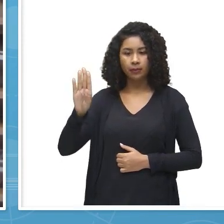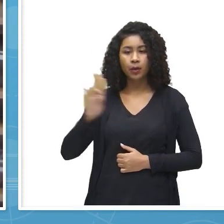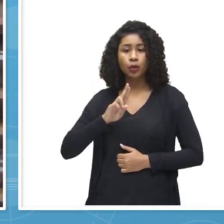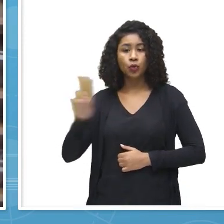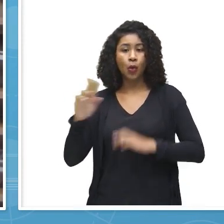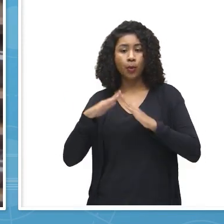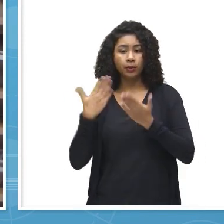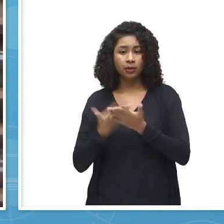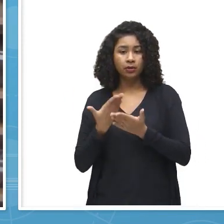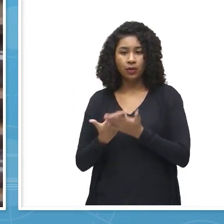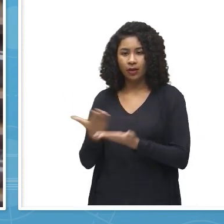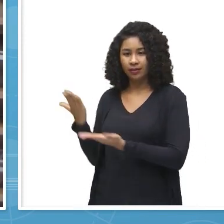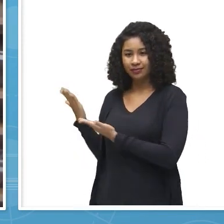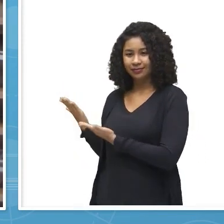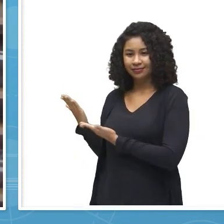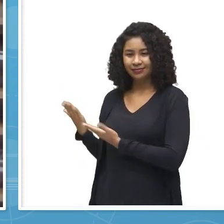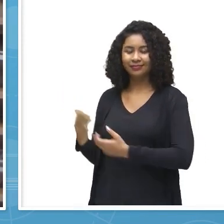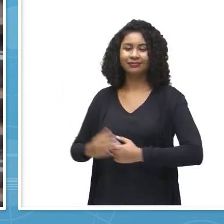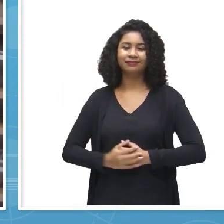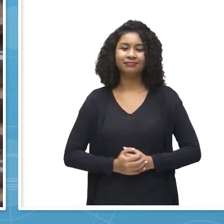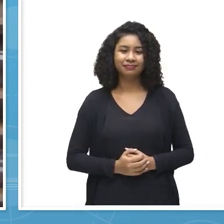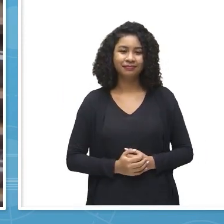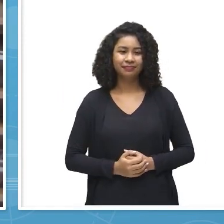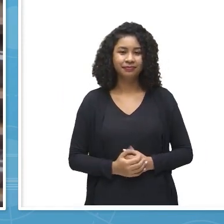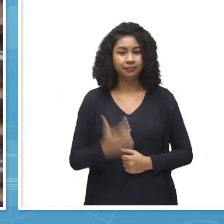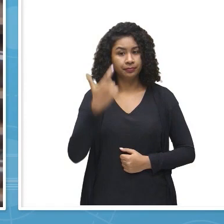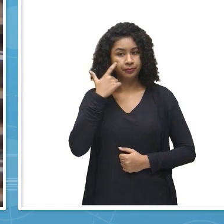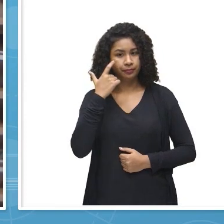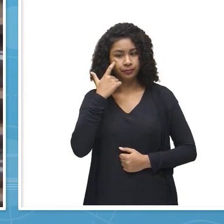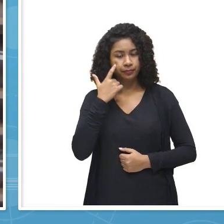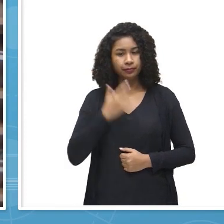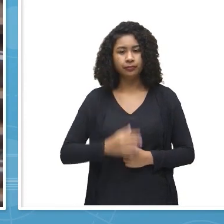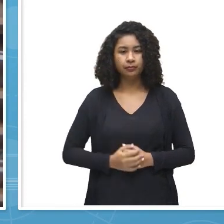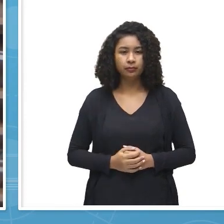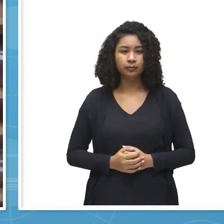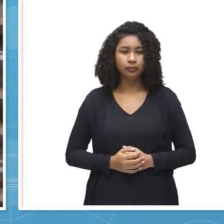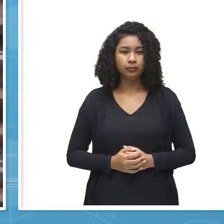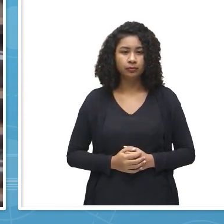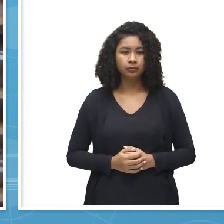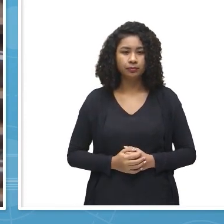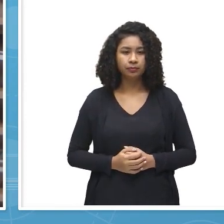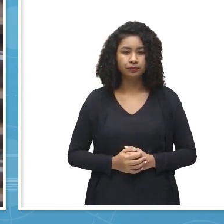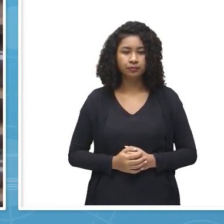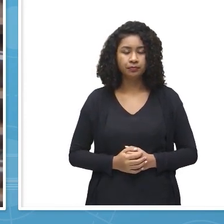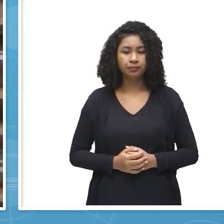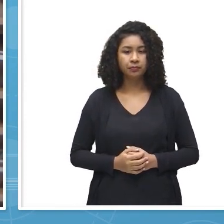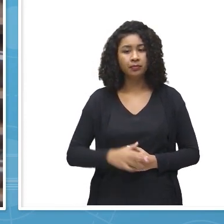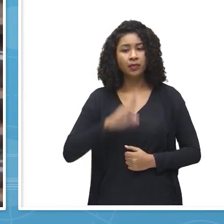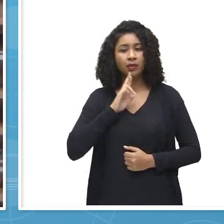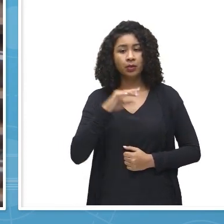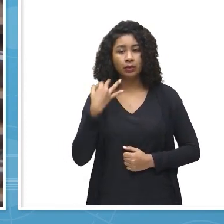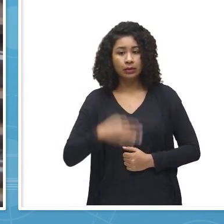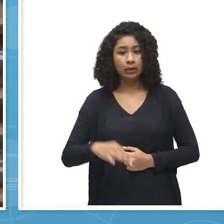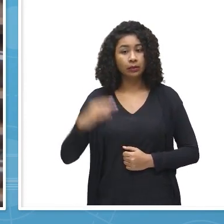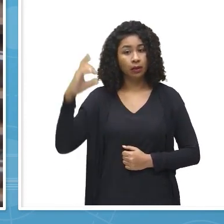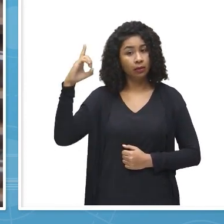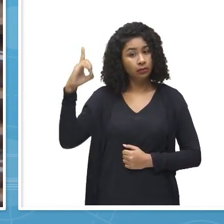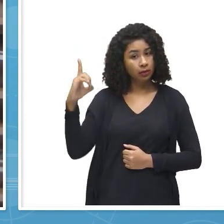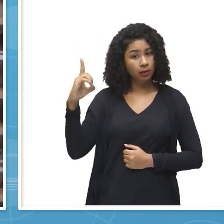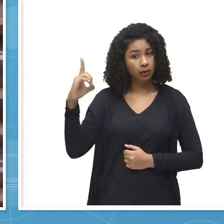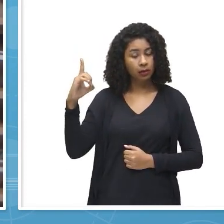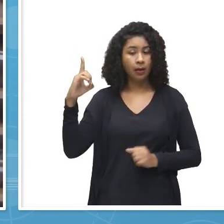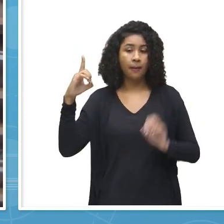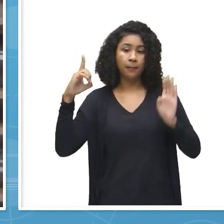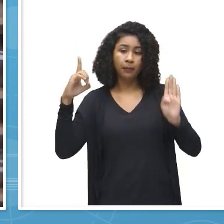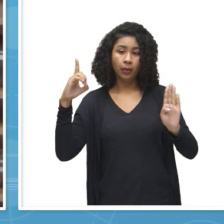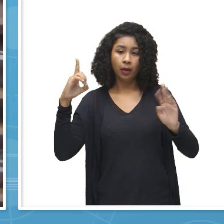a letra B. Então, Yasmin, olha só, a gente pode corrigir agora, né? A gente viu que a letra correta é a letra D de dado, tá? Então,